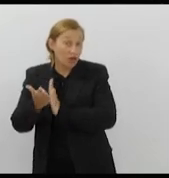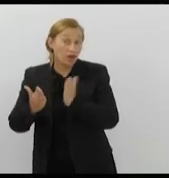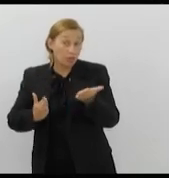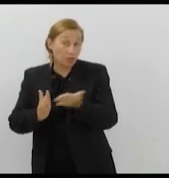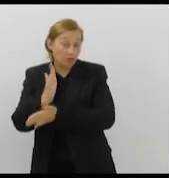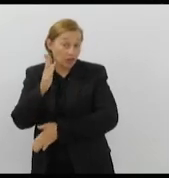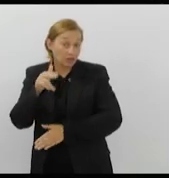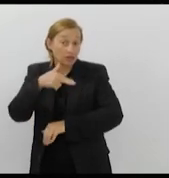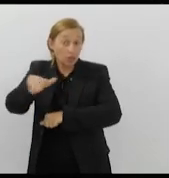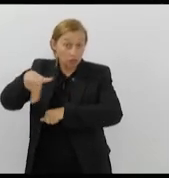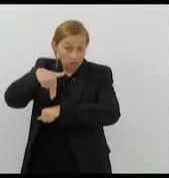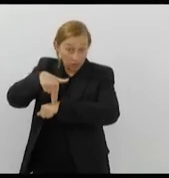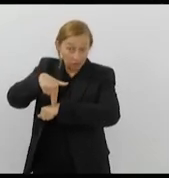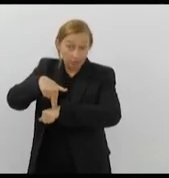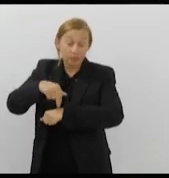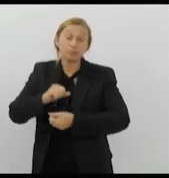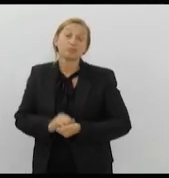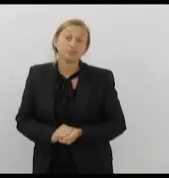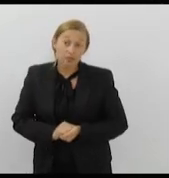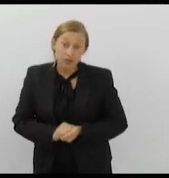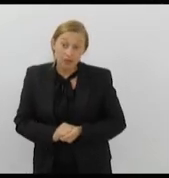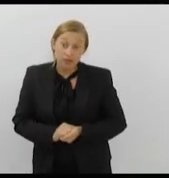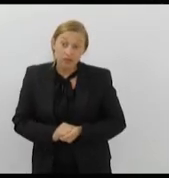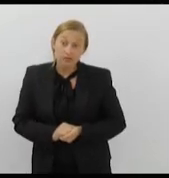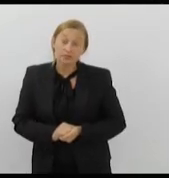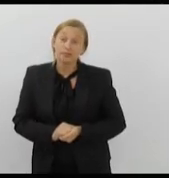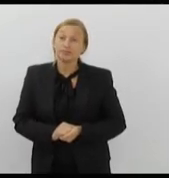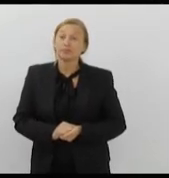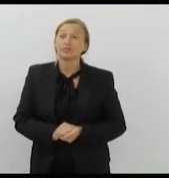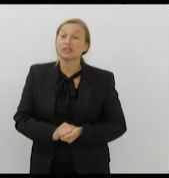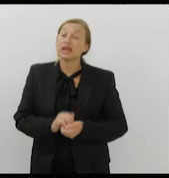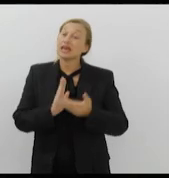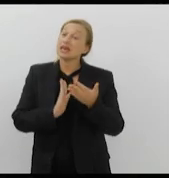União. Teto de gastos que limitaria